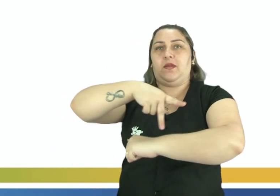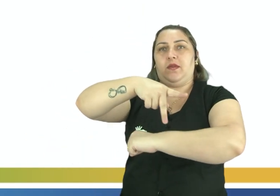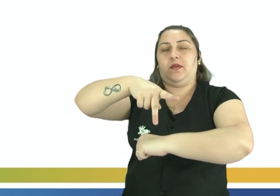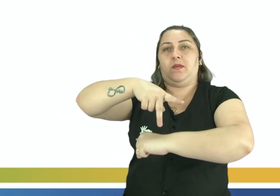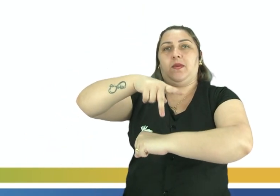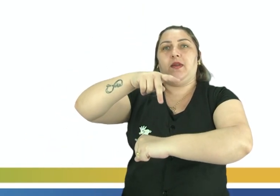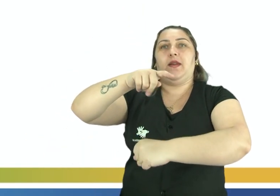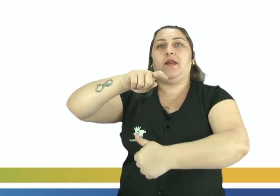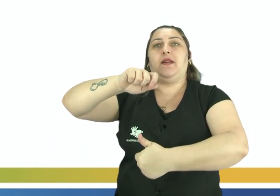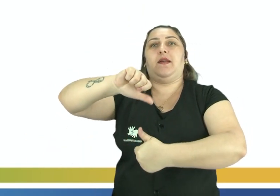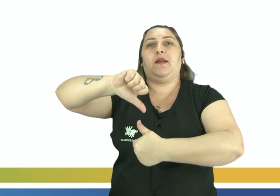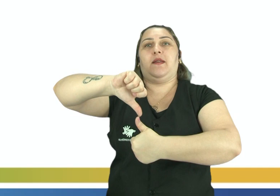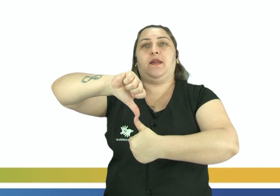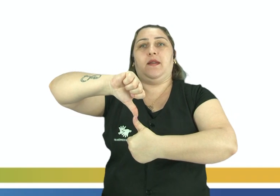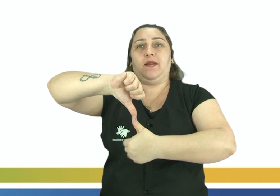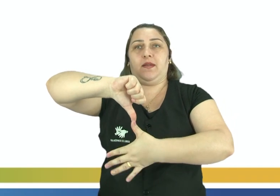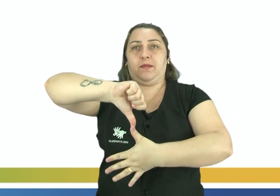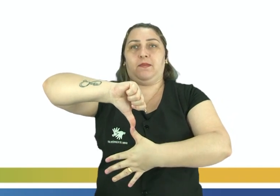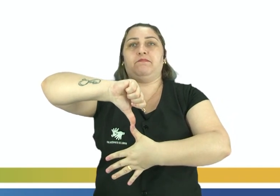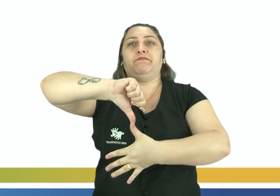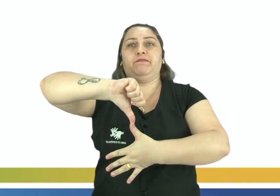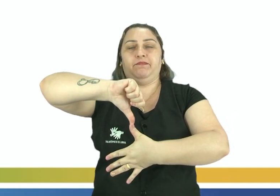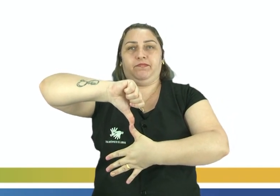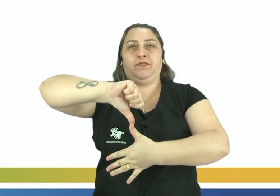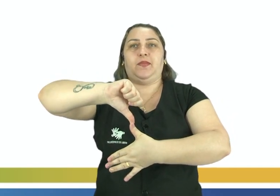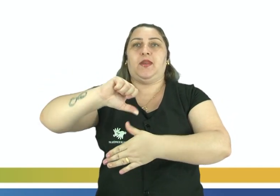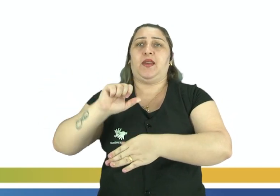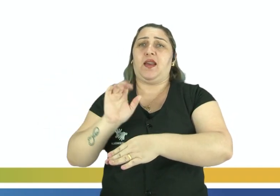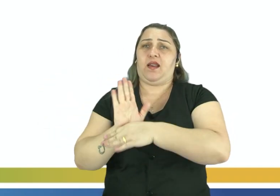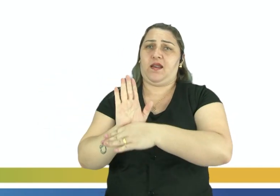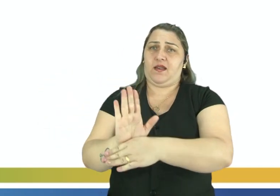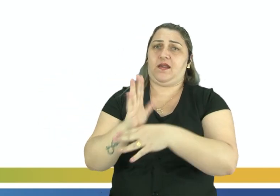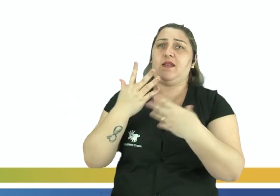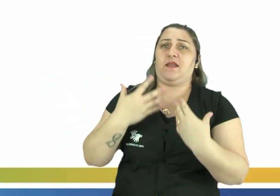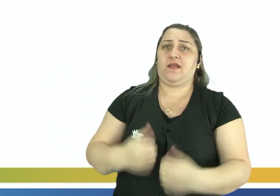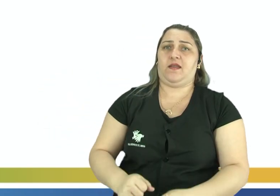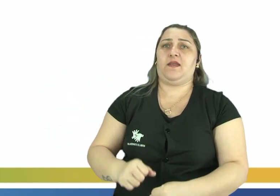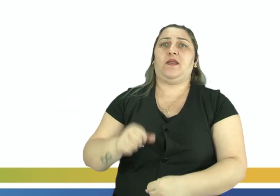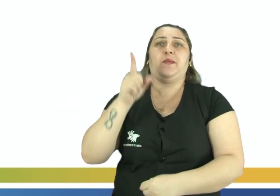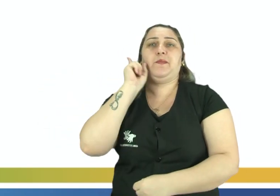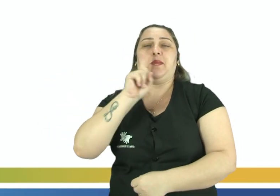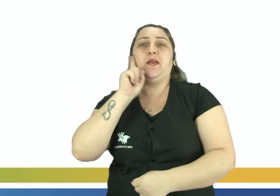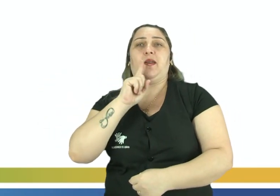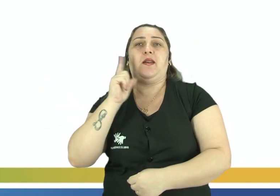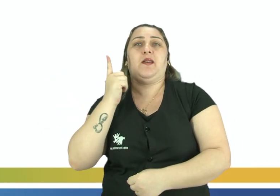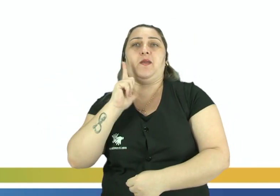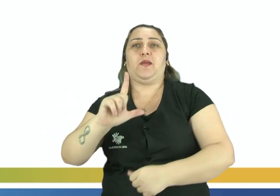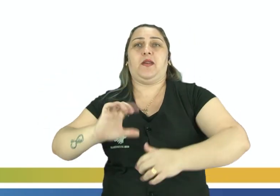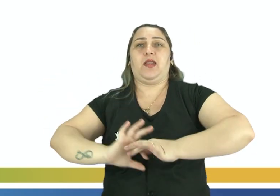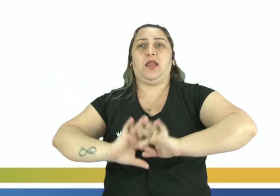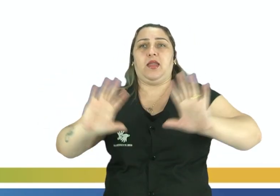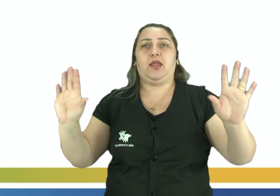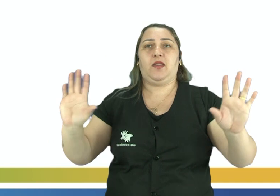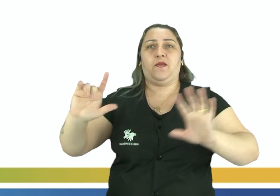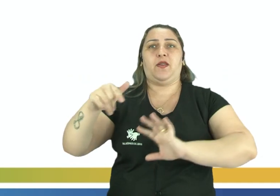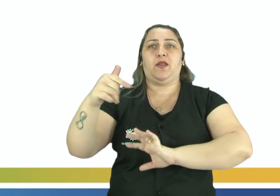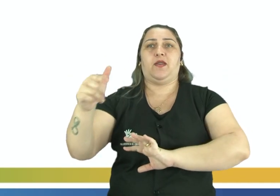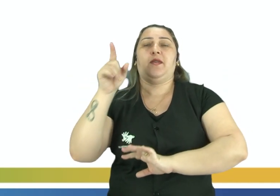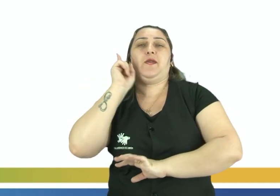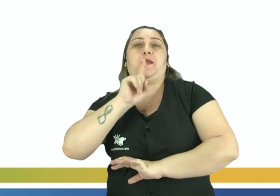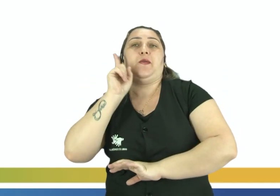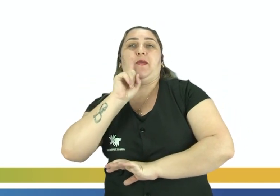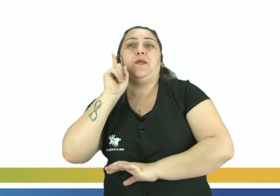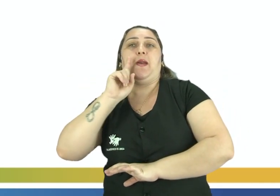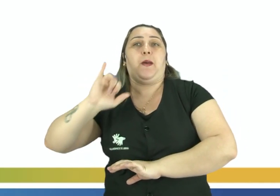do Sul, e receberam apoio americano para que se tornasse independente. E aí, os Estados